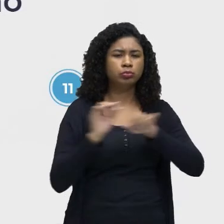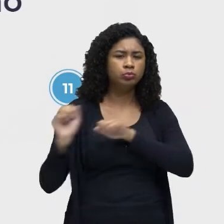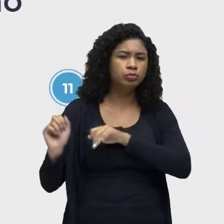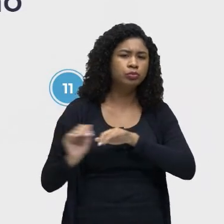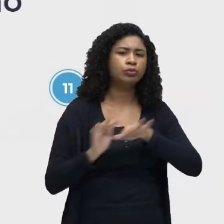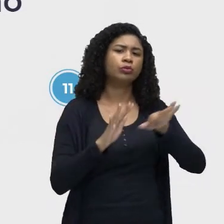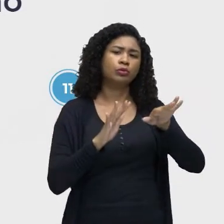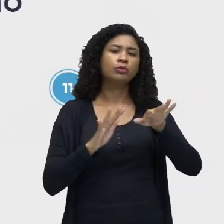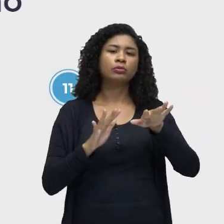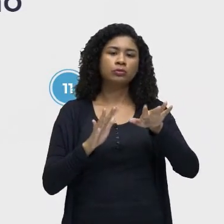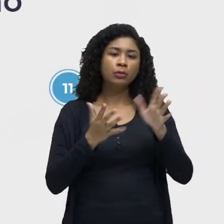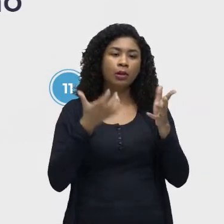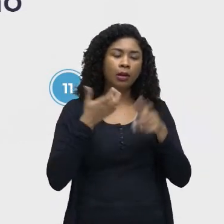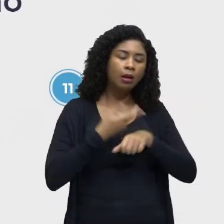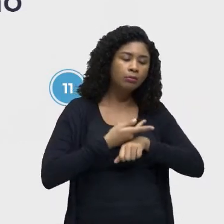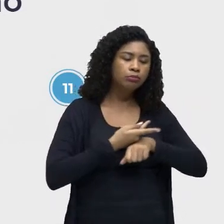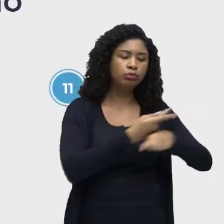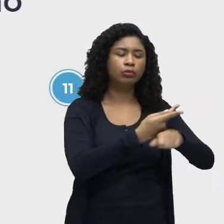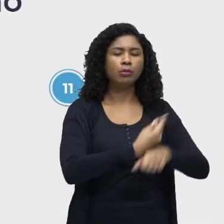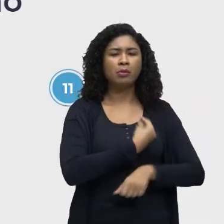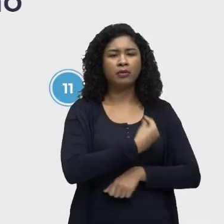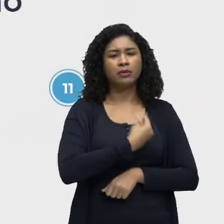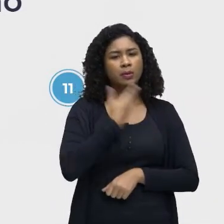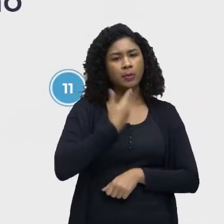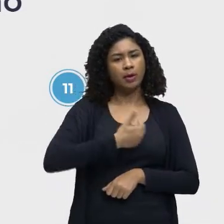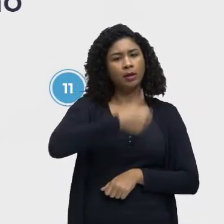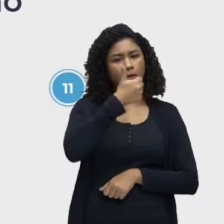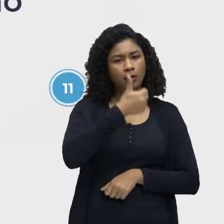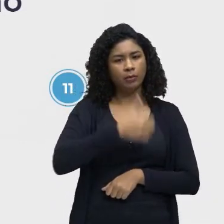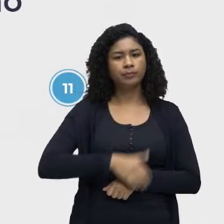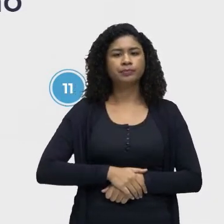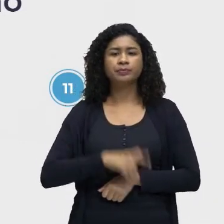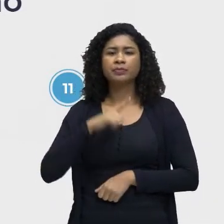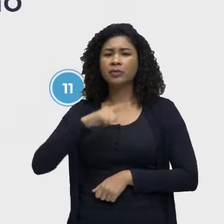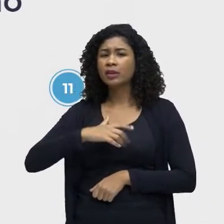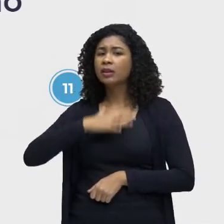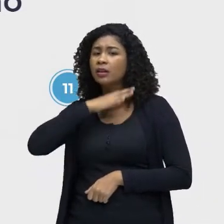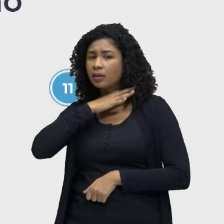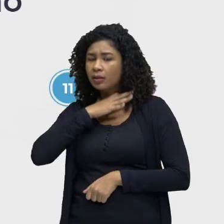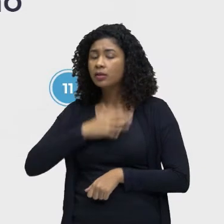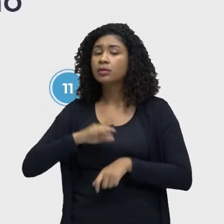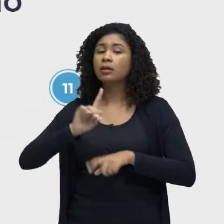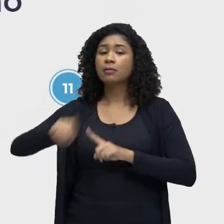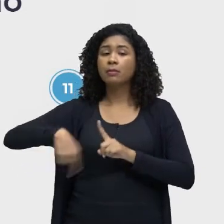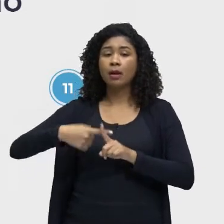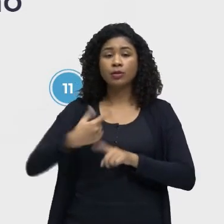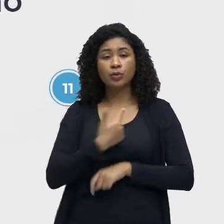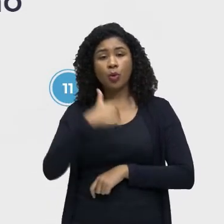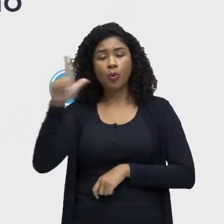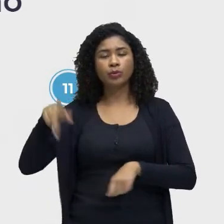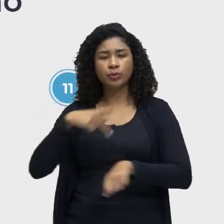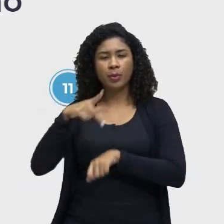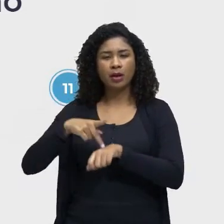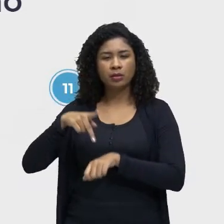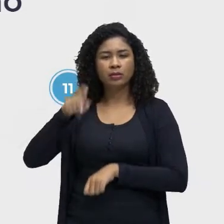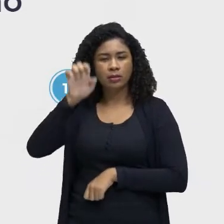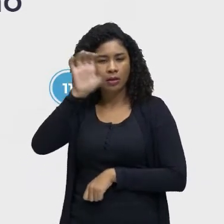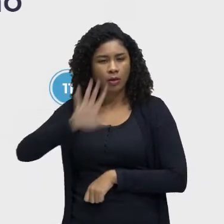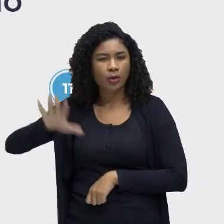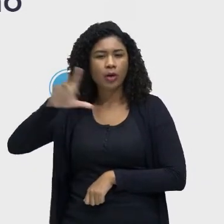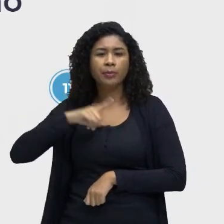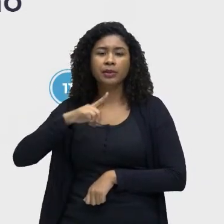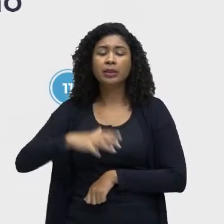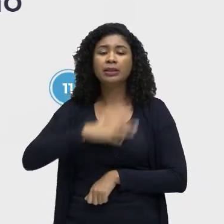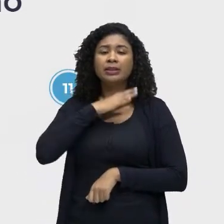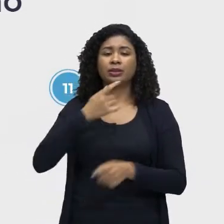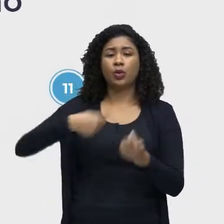continente europeu. Além da crise de imigração, alguns países europeus também enfrentam uma crise econômica, como é o